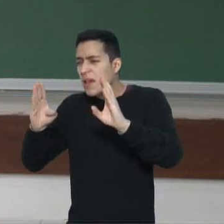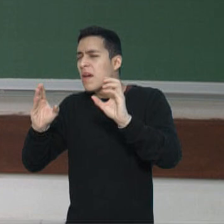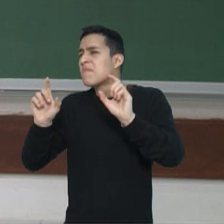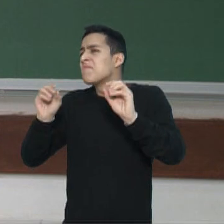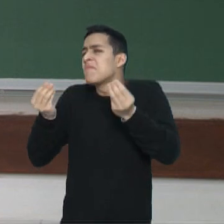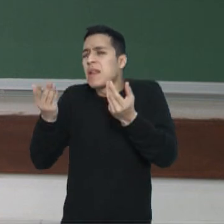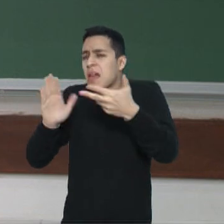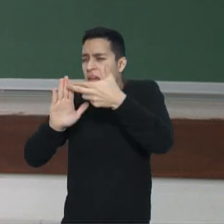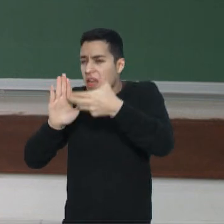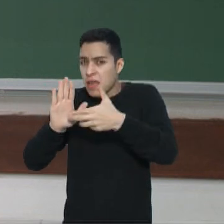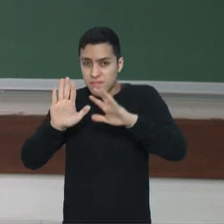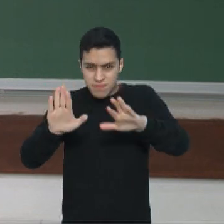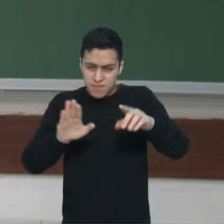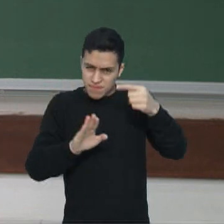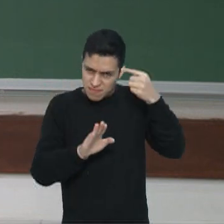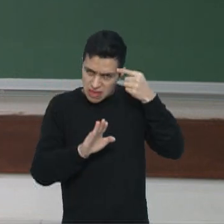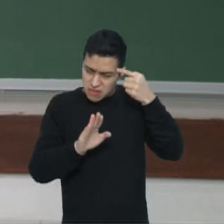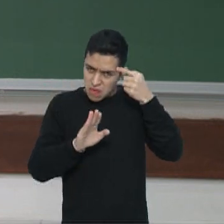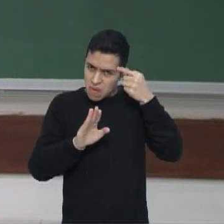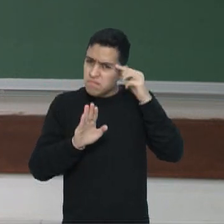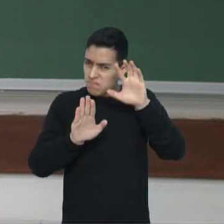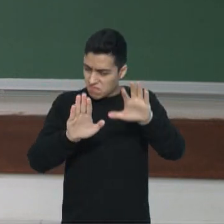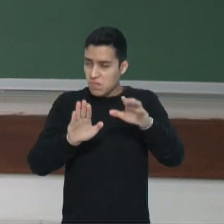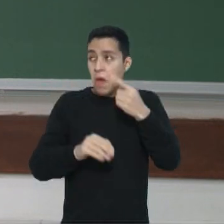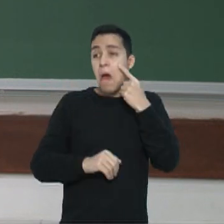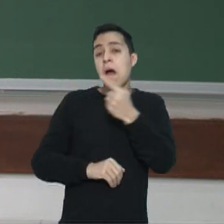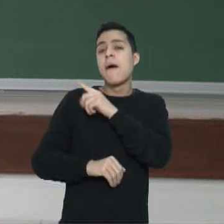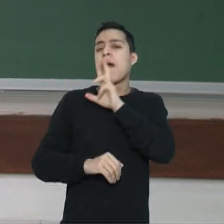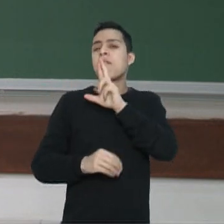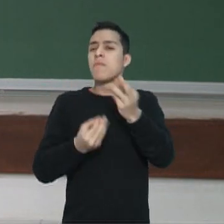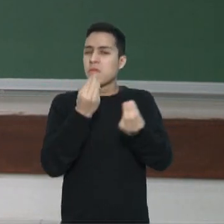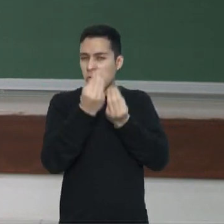sugestão de resposta. Se a sua ideia é a mesma, mantenha ela.